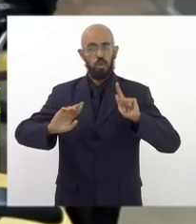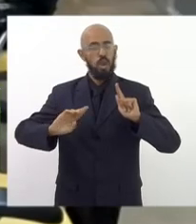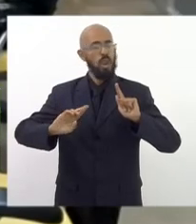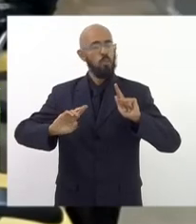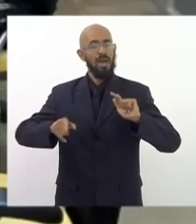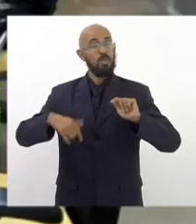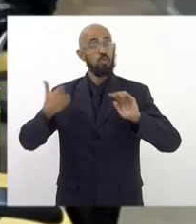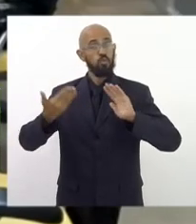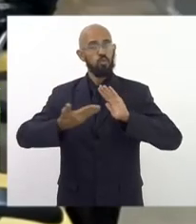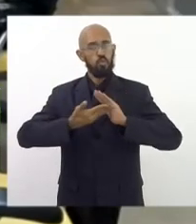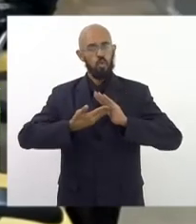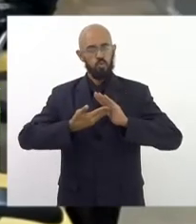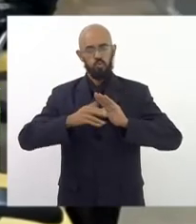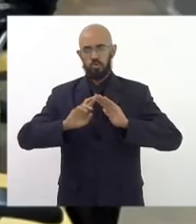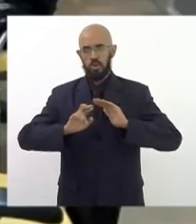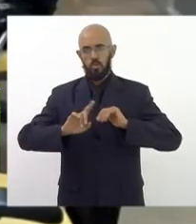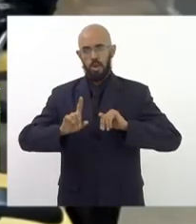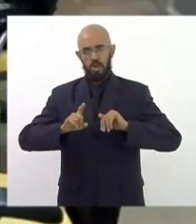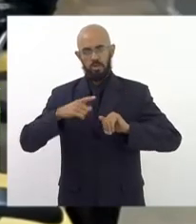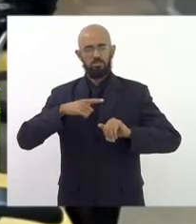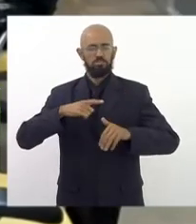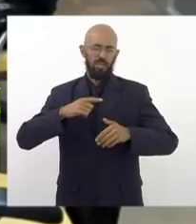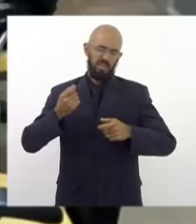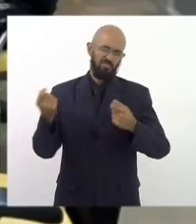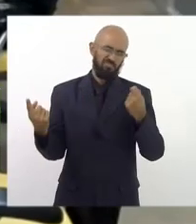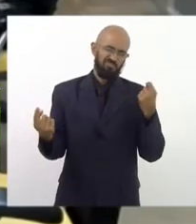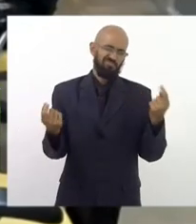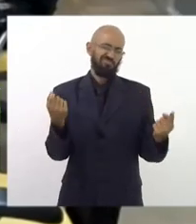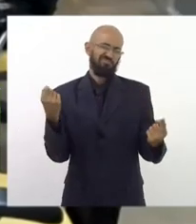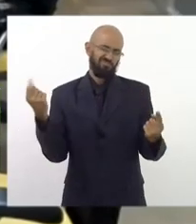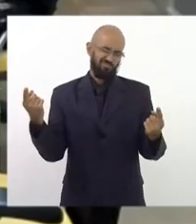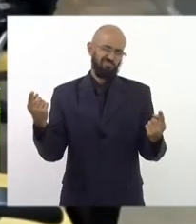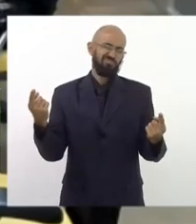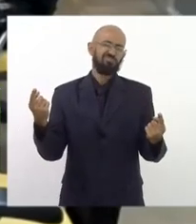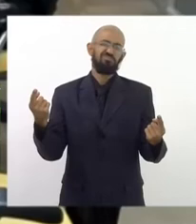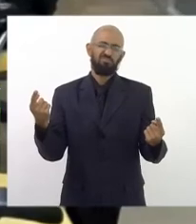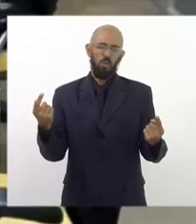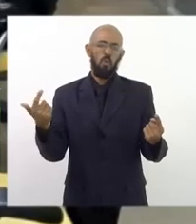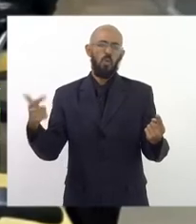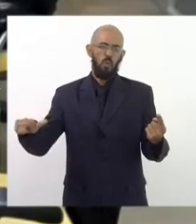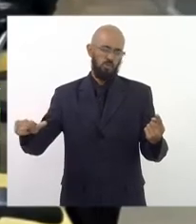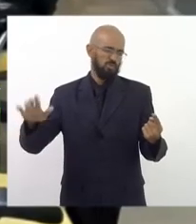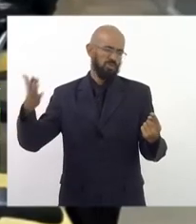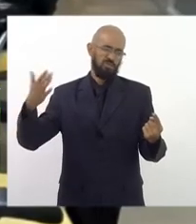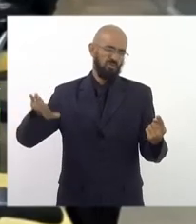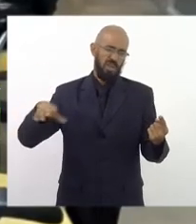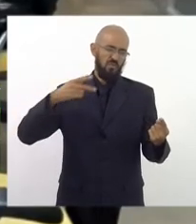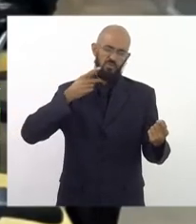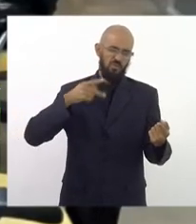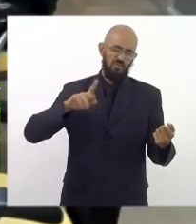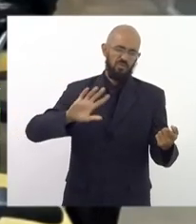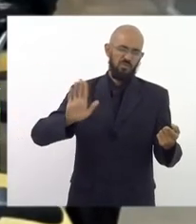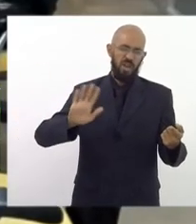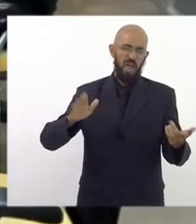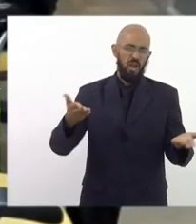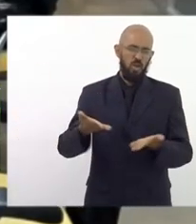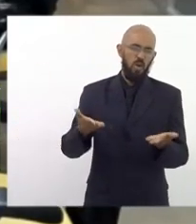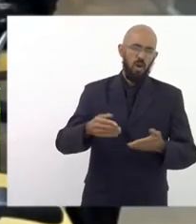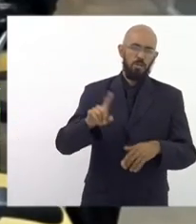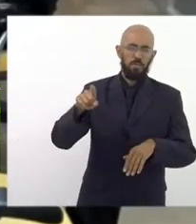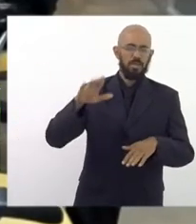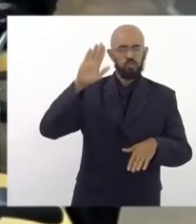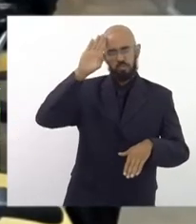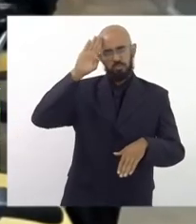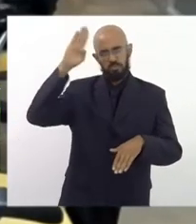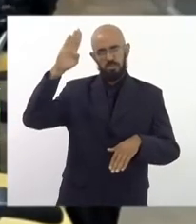que tem um ou outro caso isolado, não quero, eu estou falando assim, as